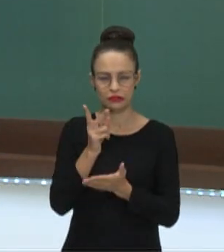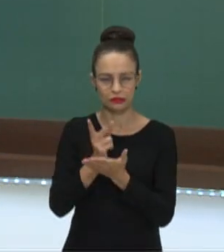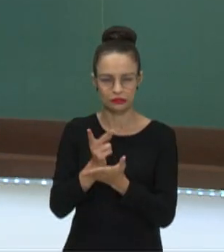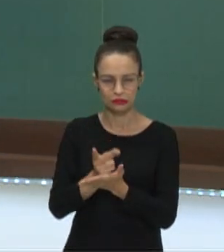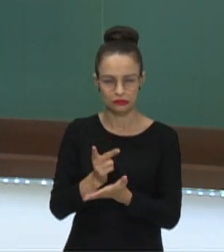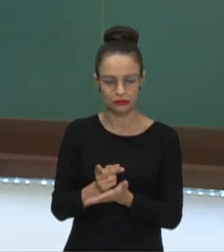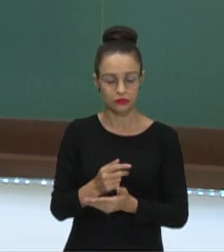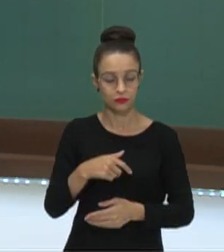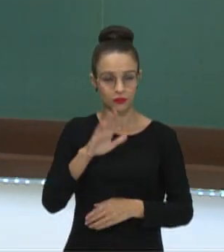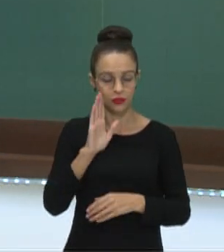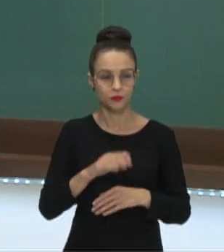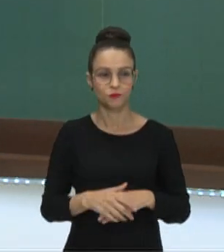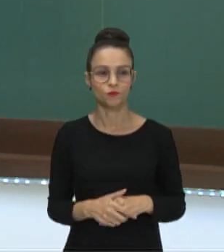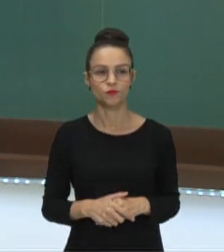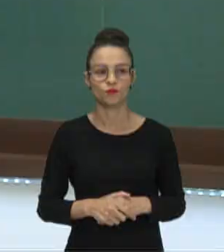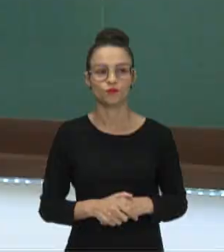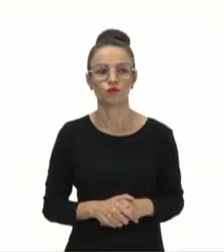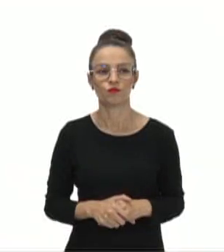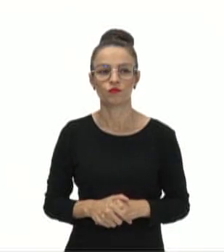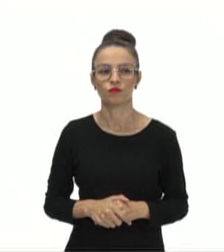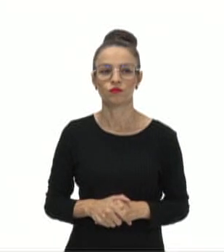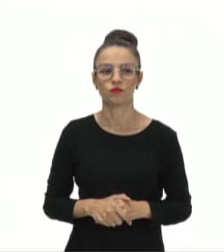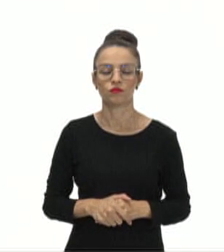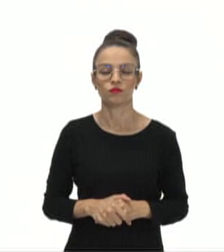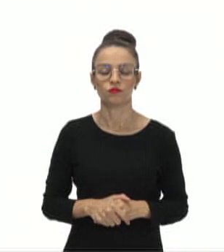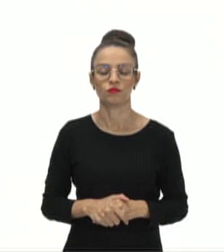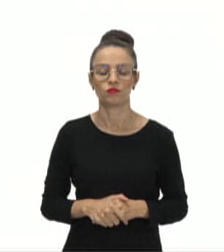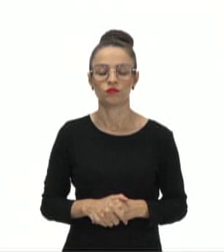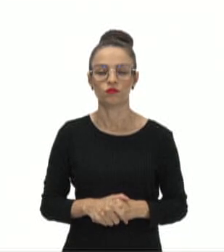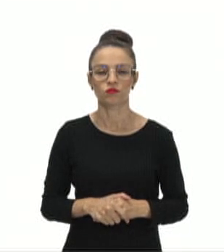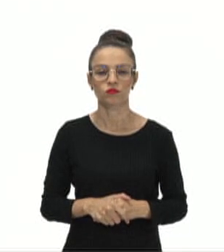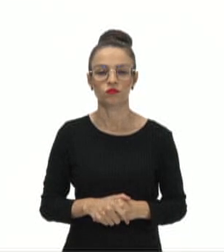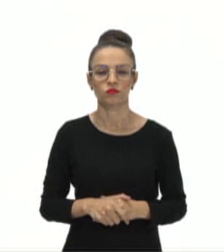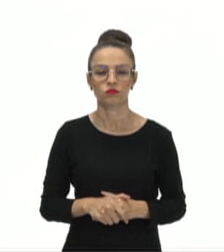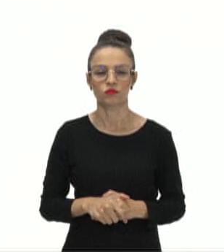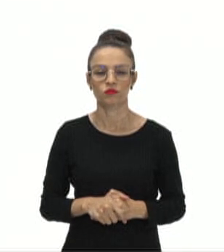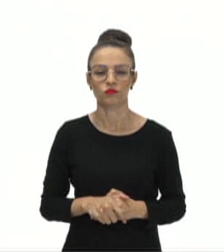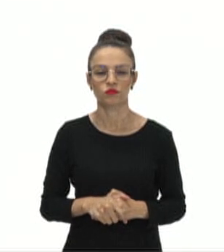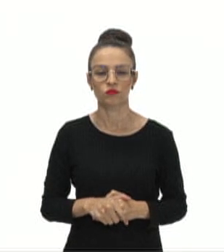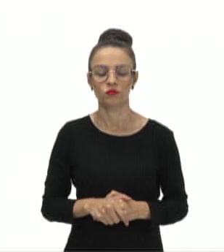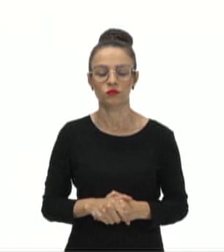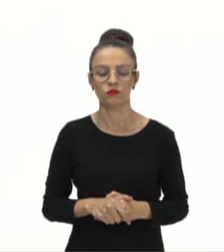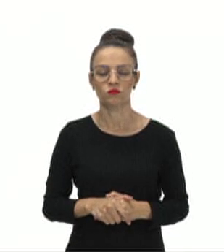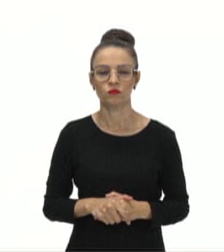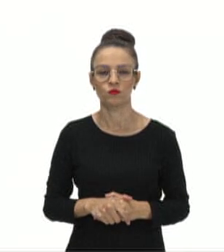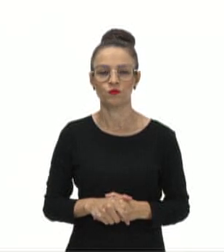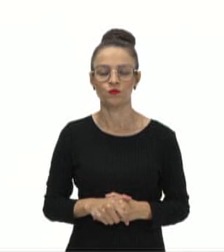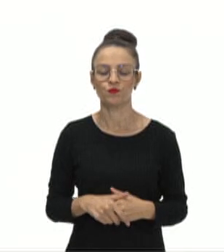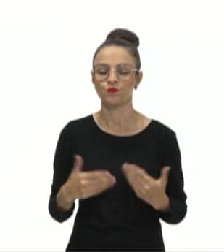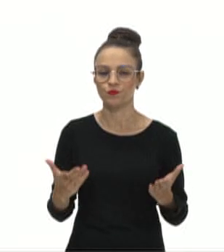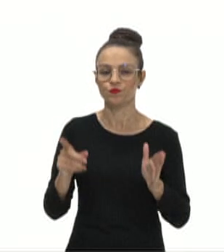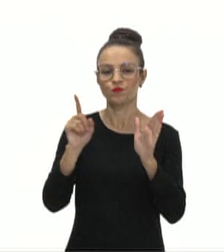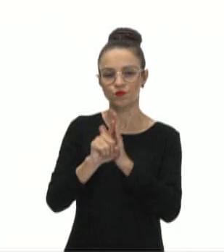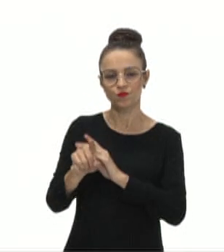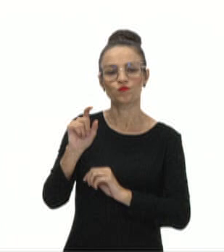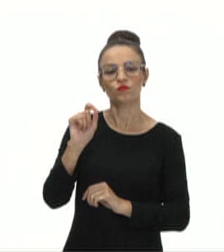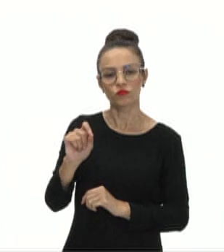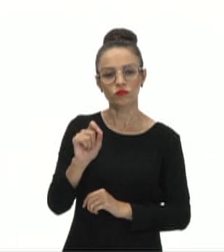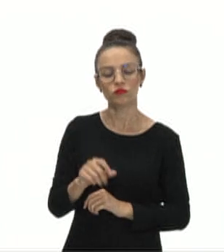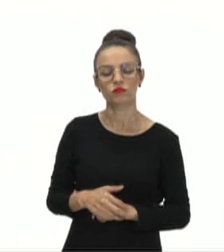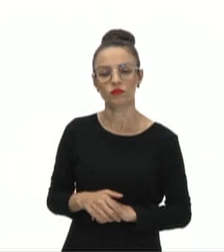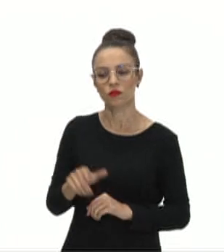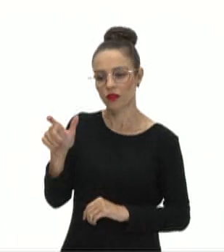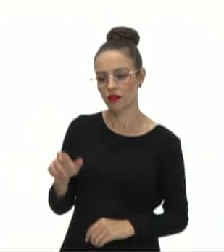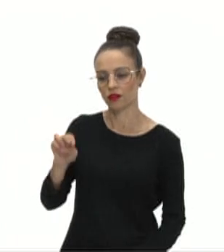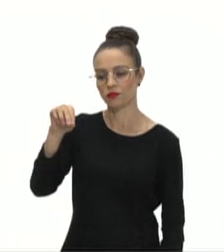das perguntas mais frequentes. What was Nelson Mandela's vision during the apartheid era? Então a pergunta é, qual é a visão